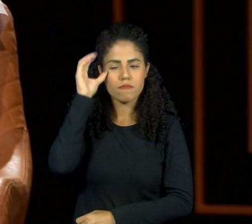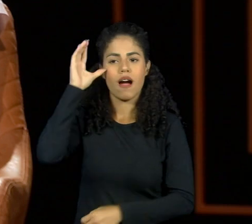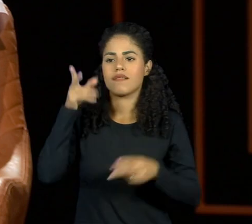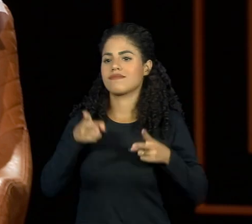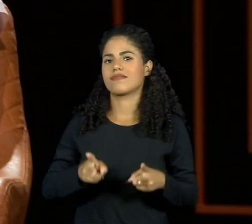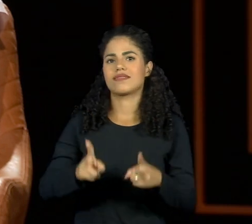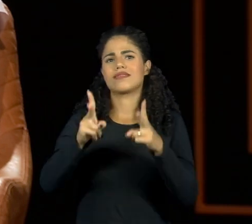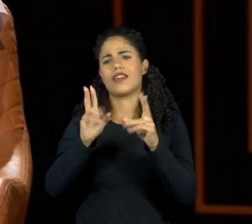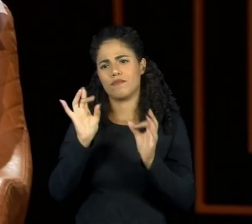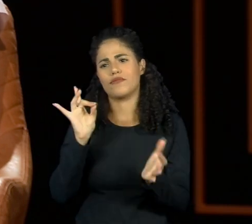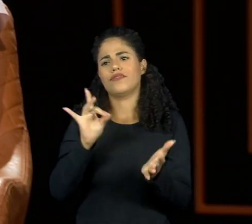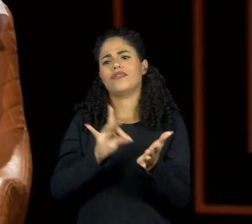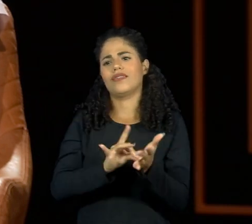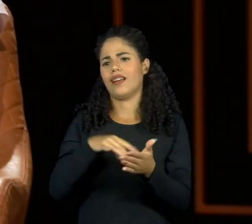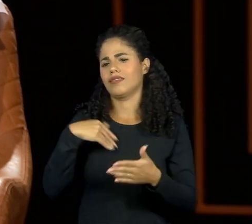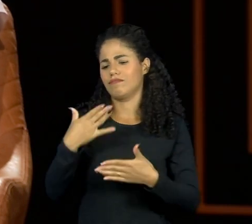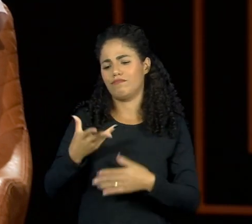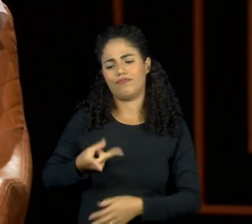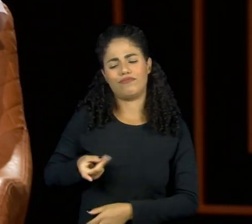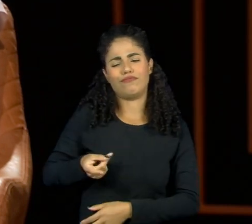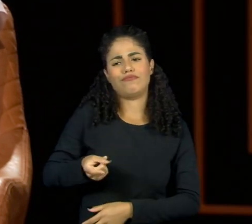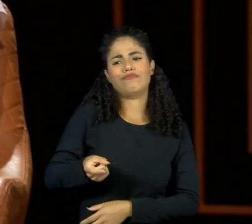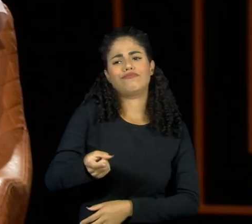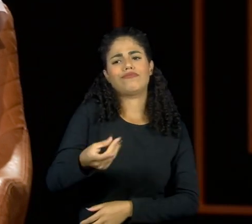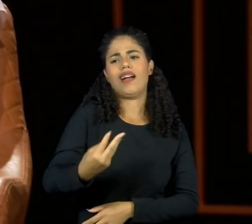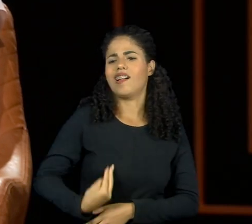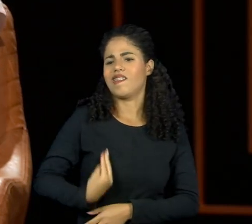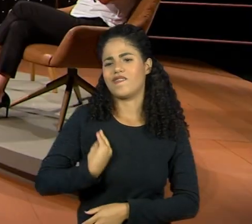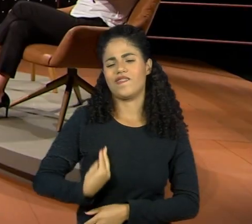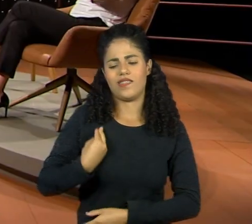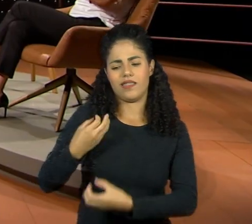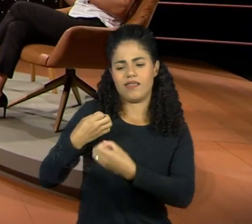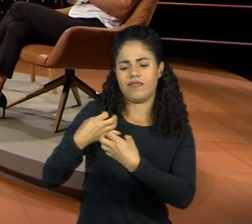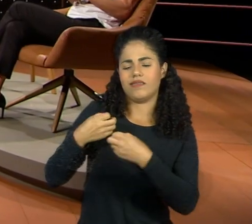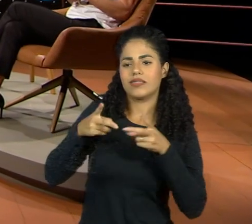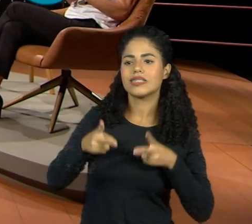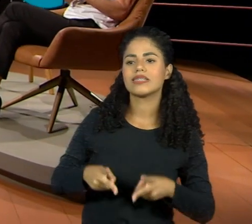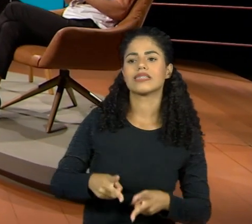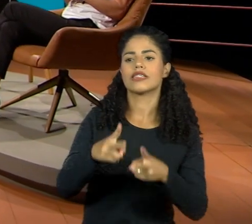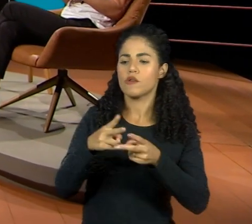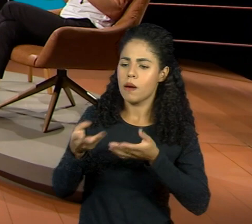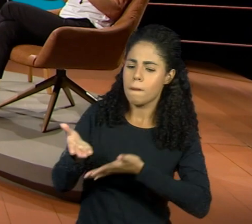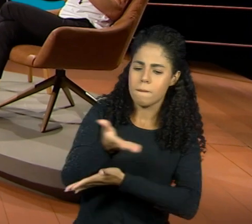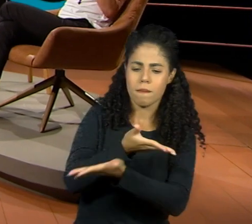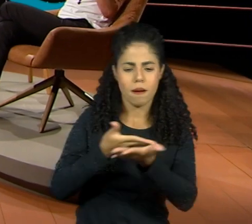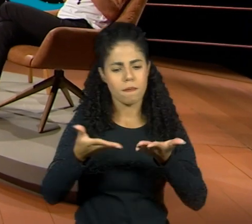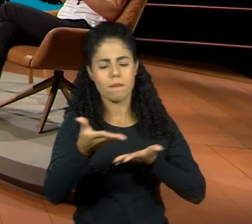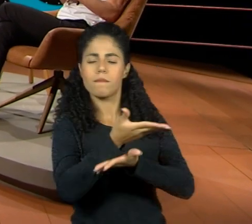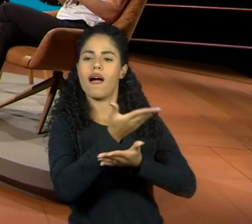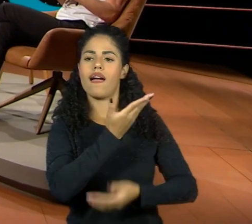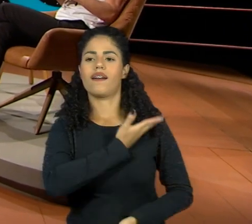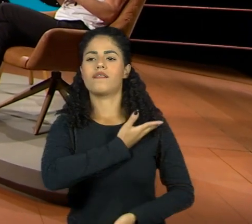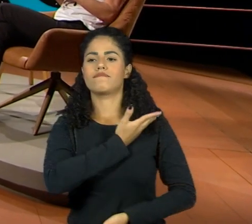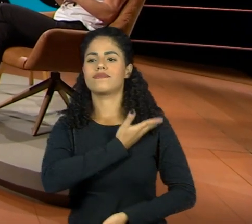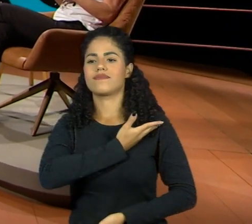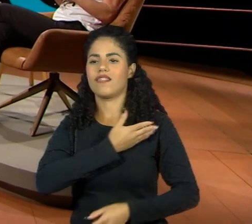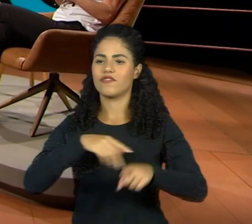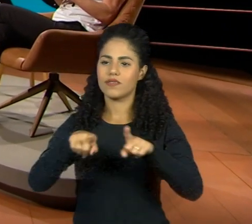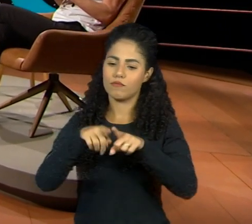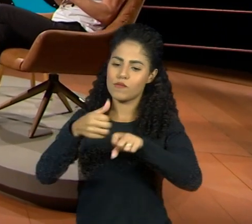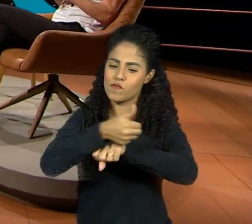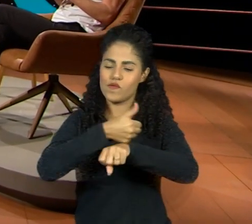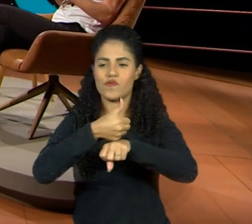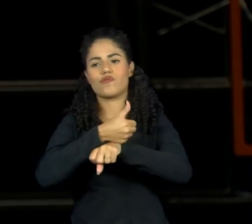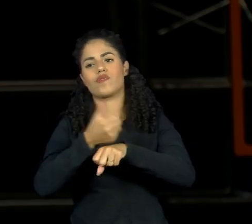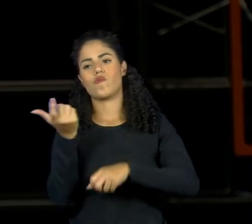esse, né? É um eterno aprendizado de tudo, em todo, desde as relações de amizade até qualquer outra